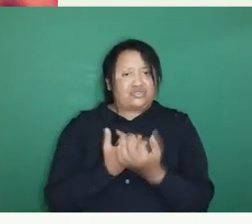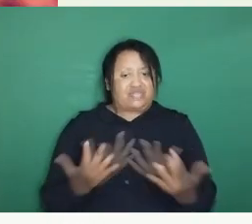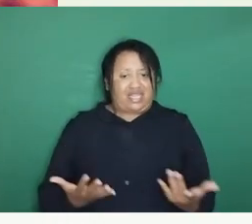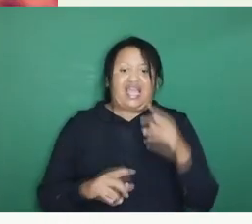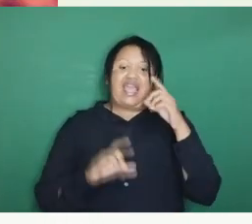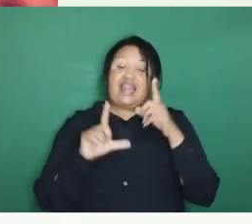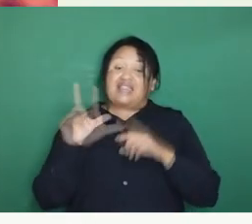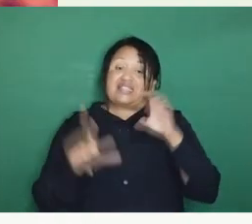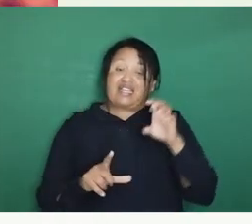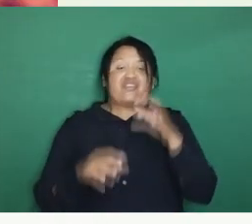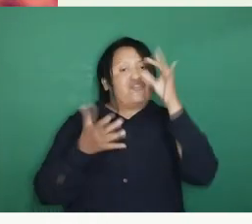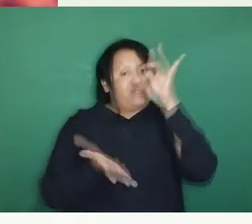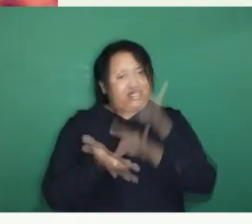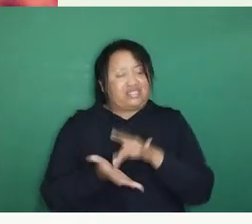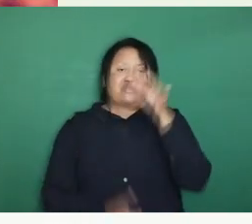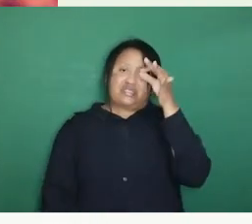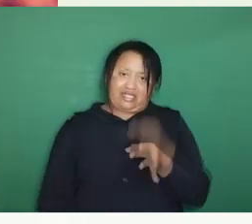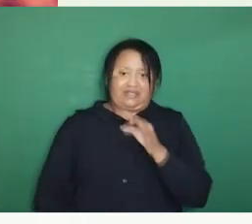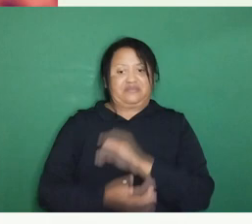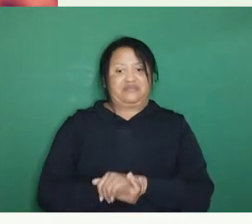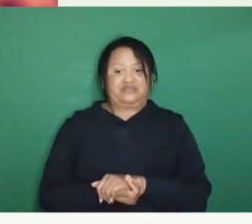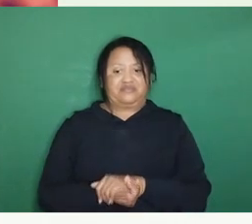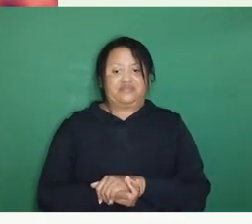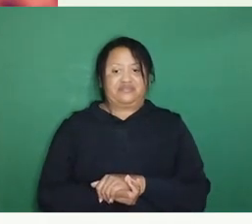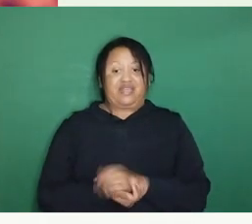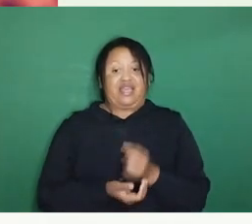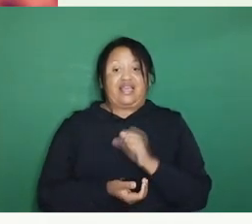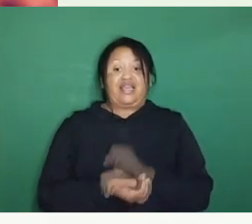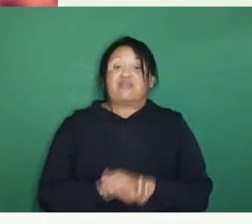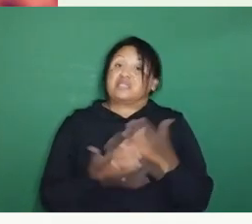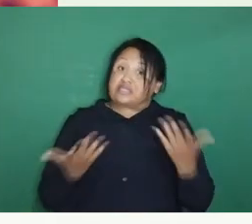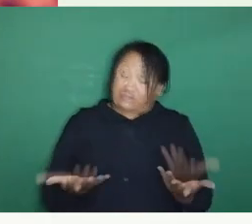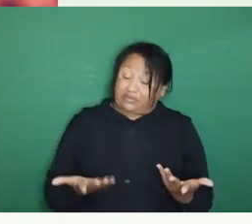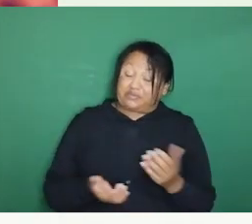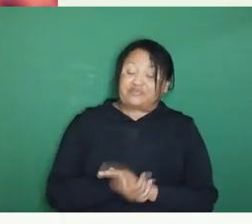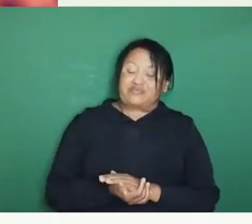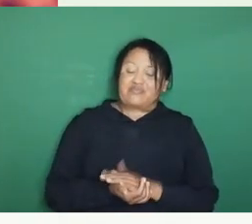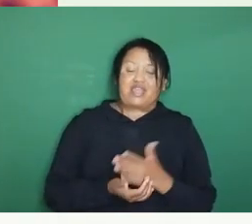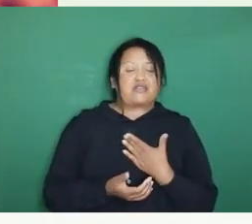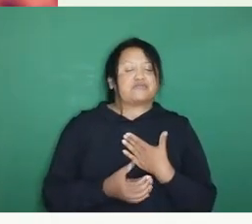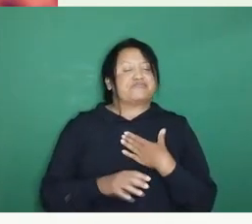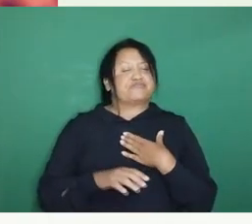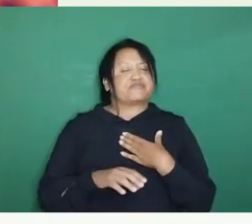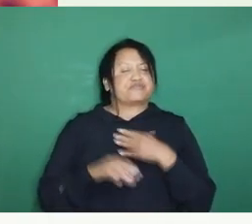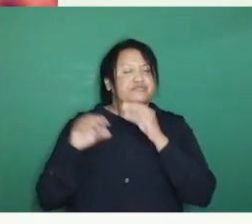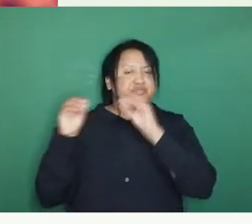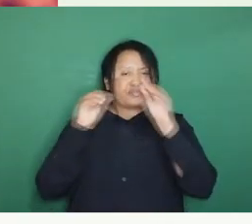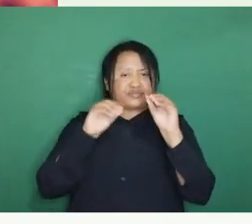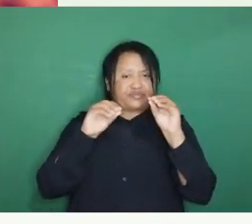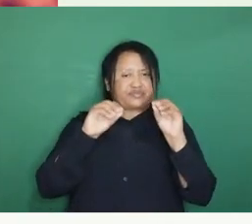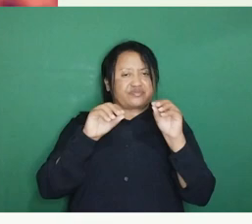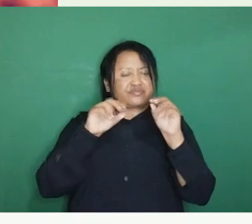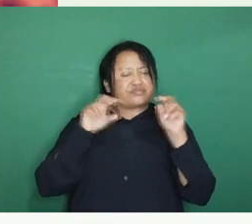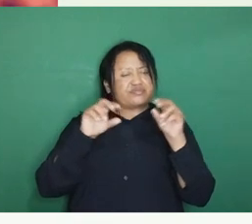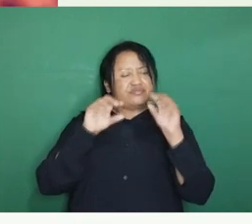bom gente deixa um pensamento para vocês se você pode sonhar você pode realizar sucesso para